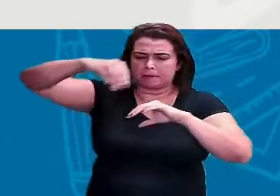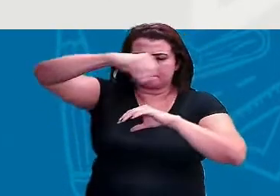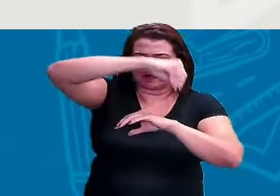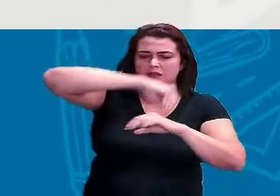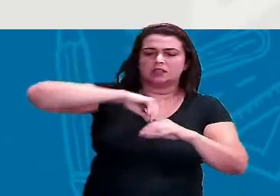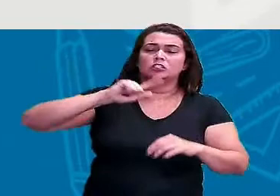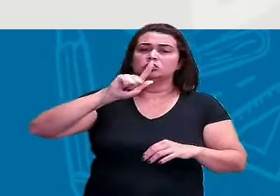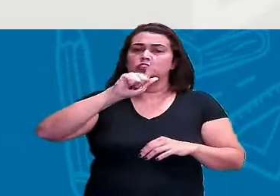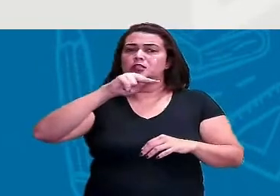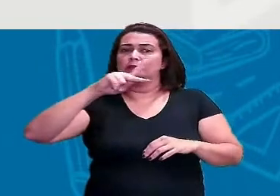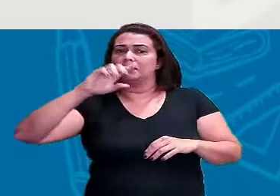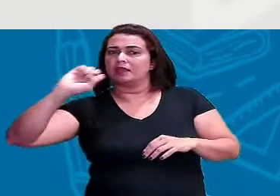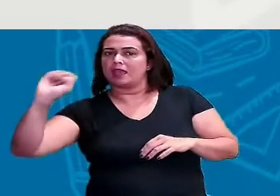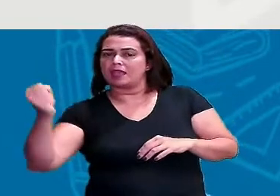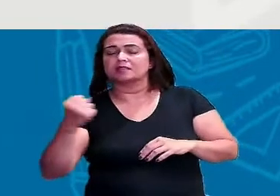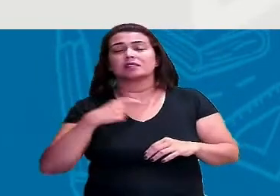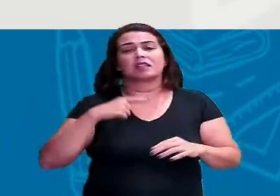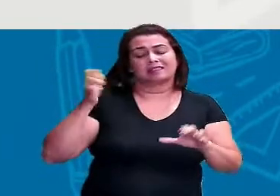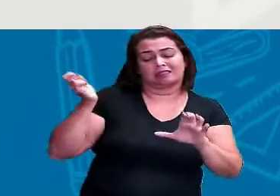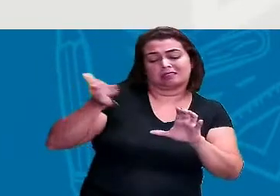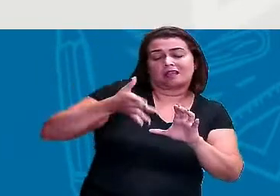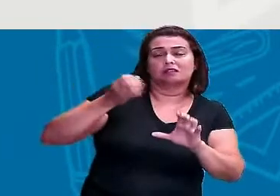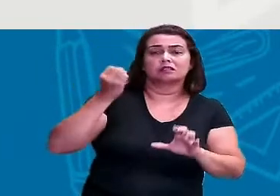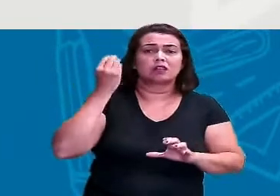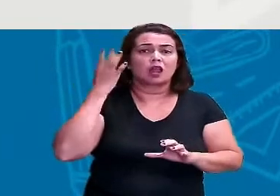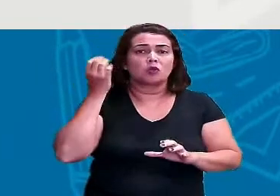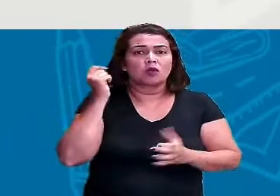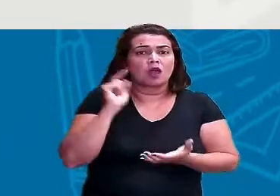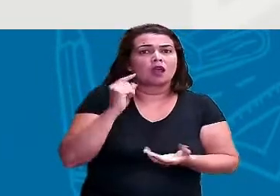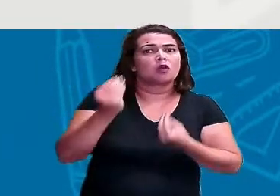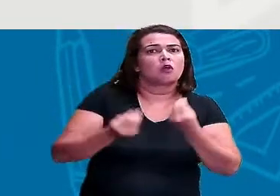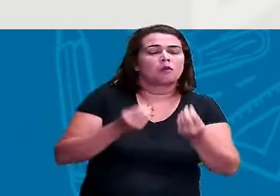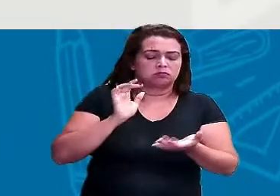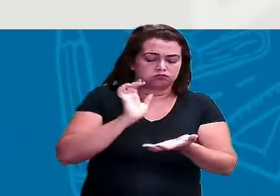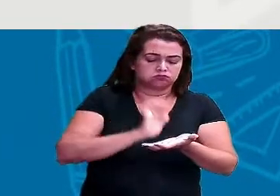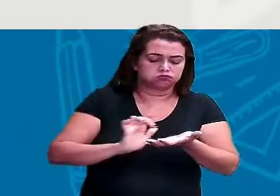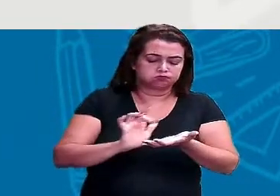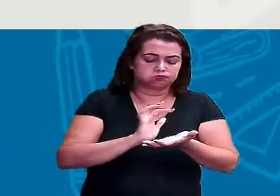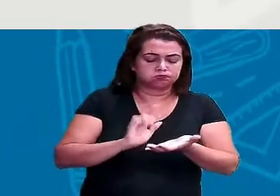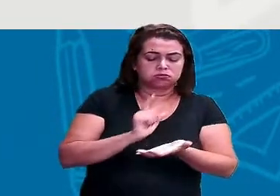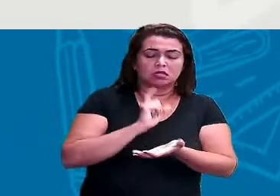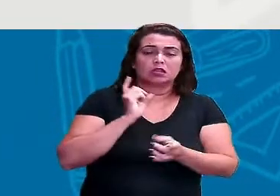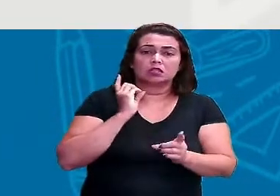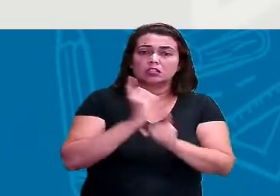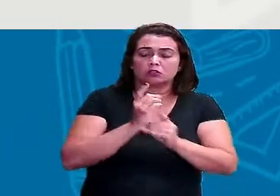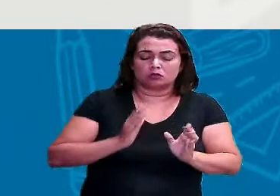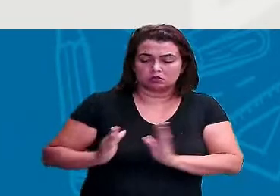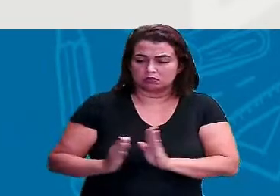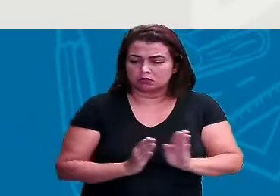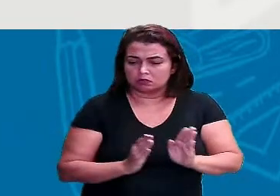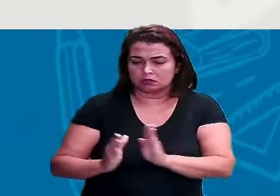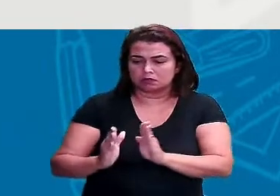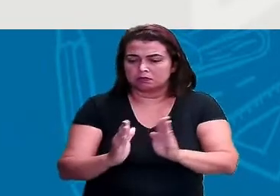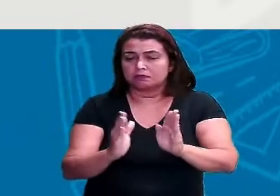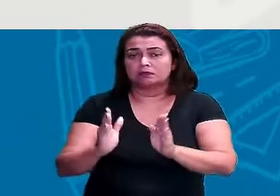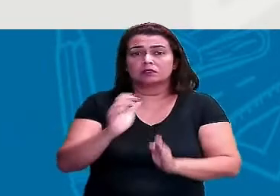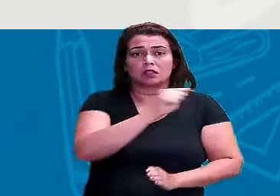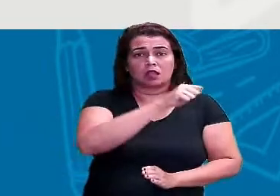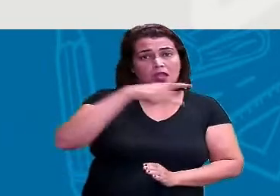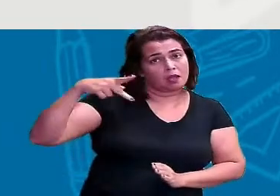que tem aí nos celulares, nas paredes celulares, né, nos aplicativos, né, que ajudam a se movimentar no